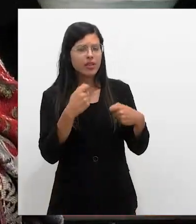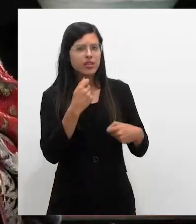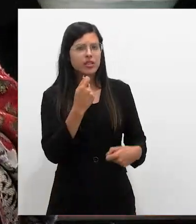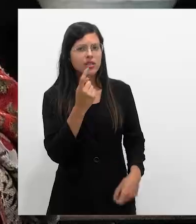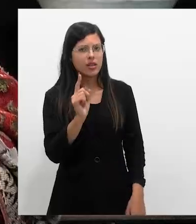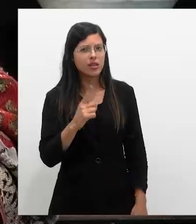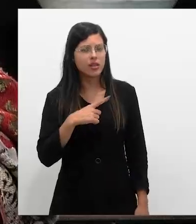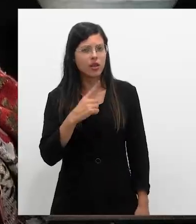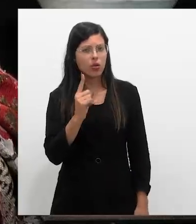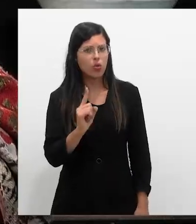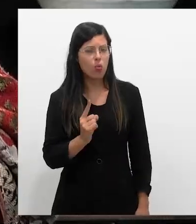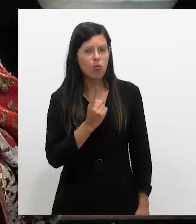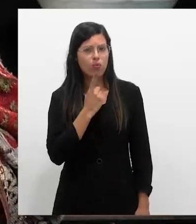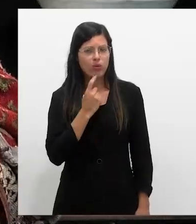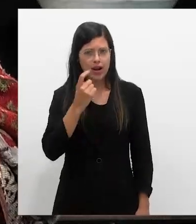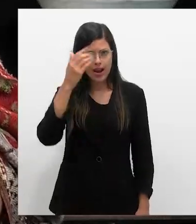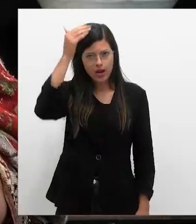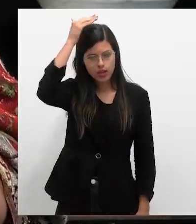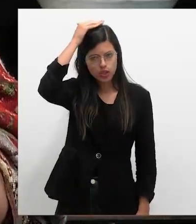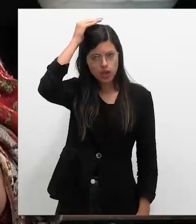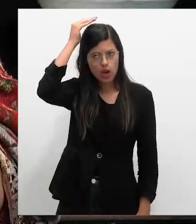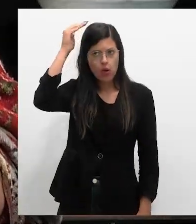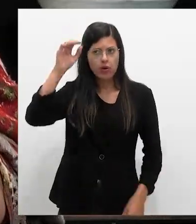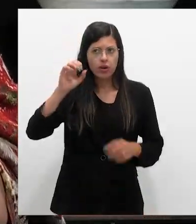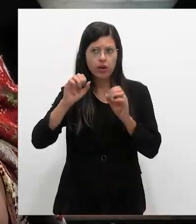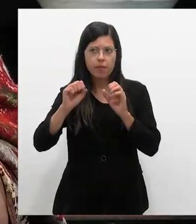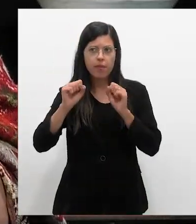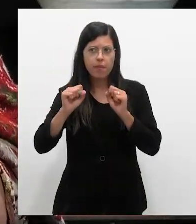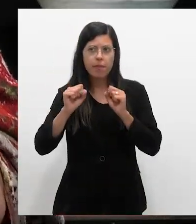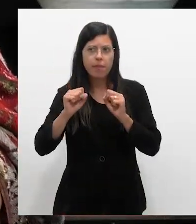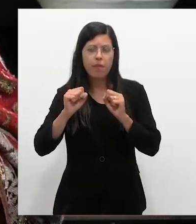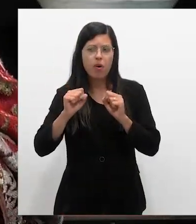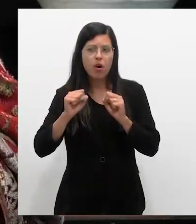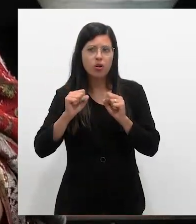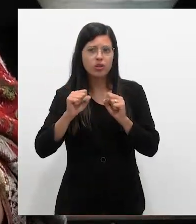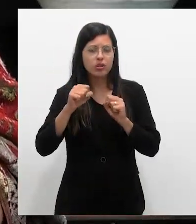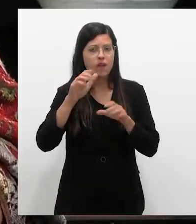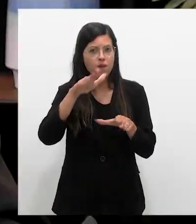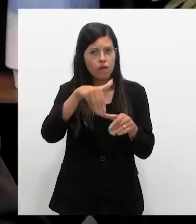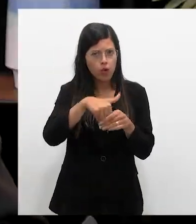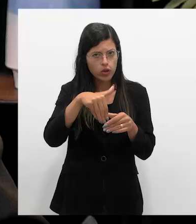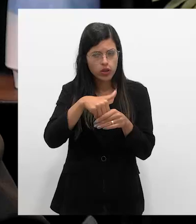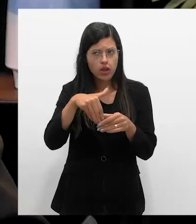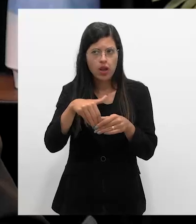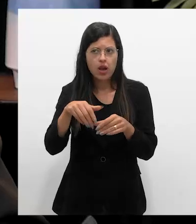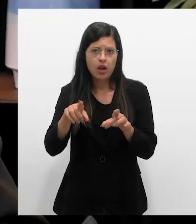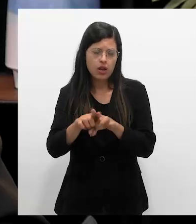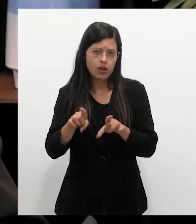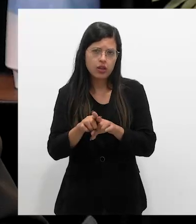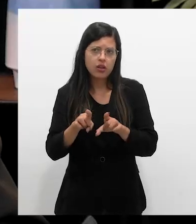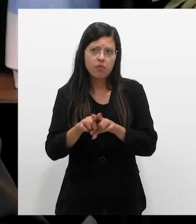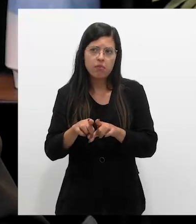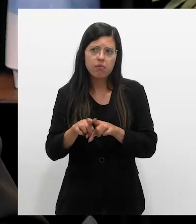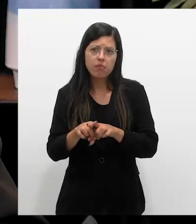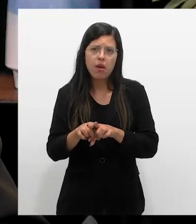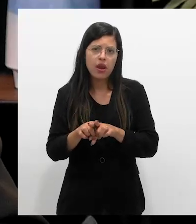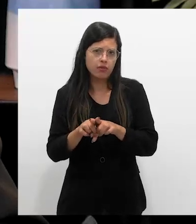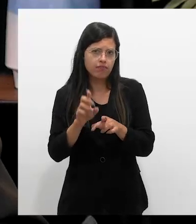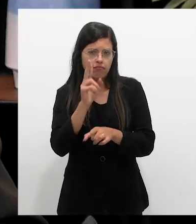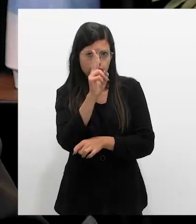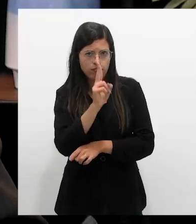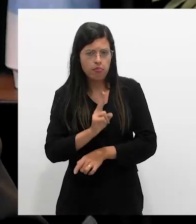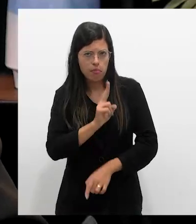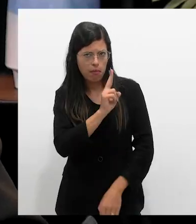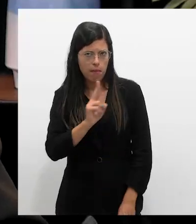cardeal para ser um cardeal que possa eleger e também é elegível como Papa Então, perante os outros?